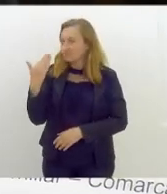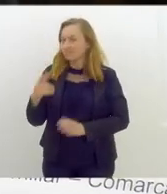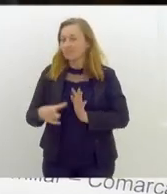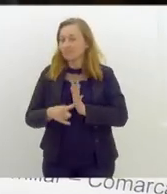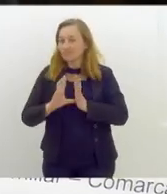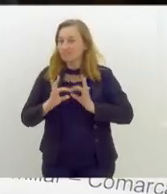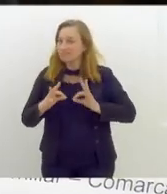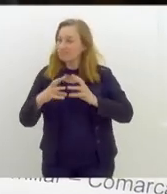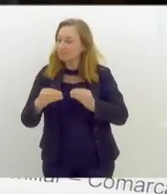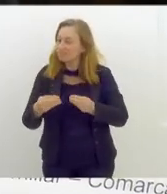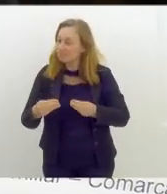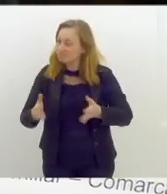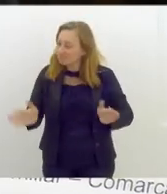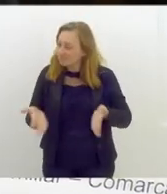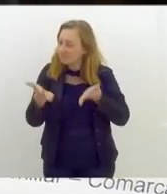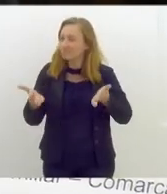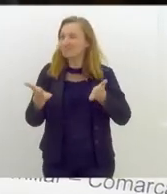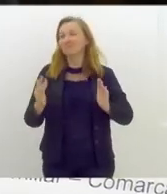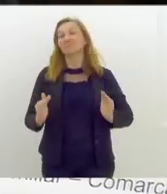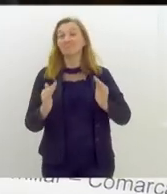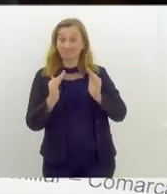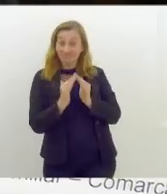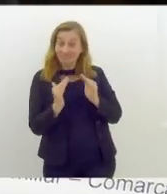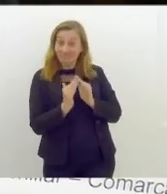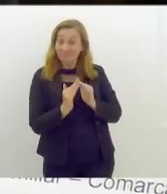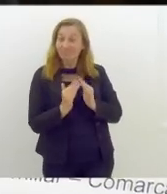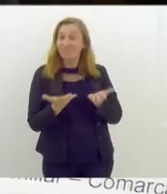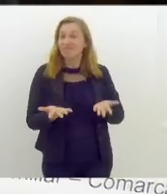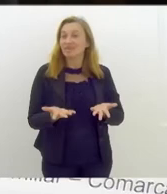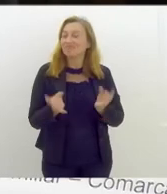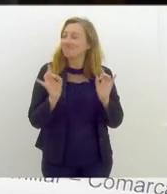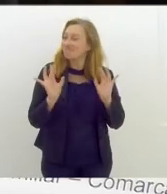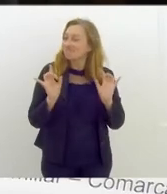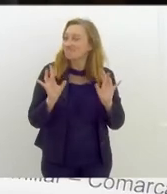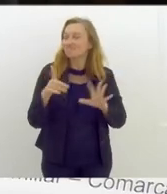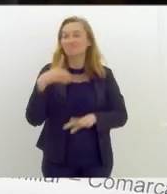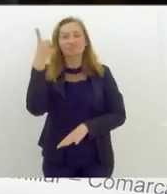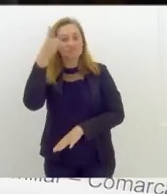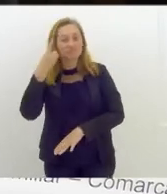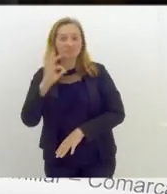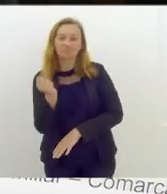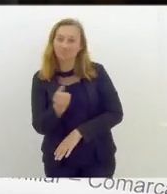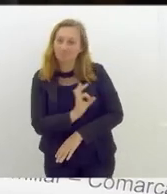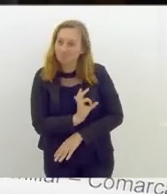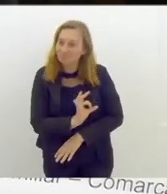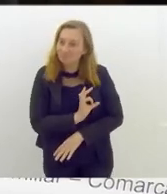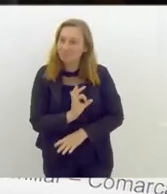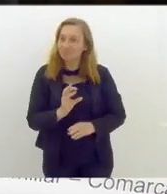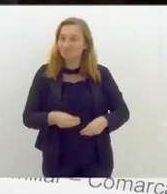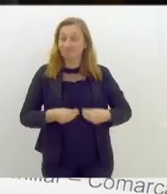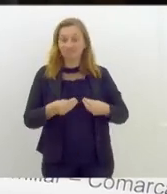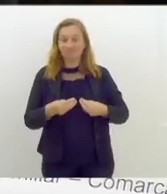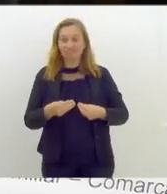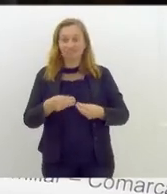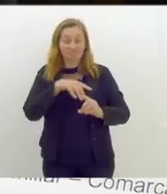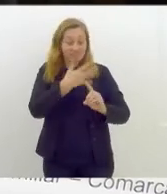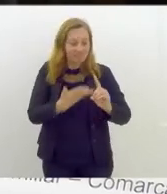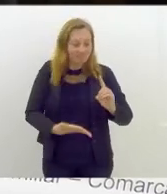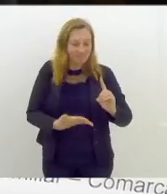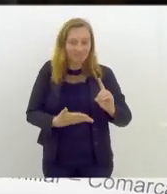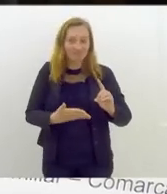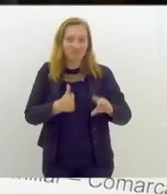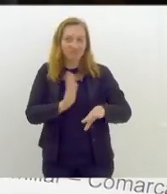a iniciativa, né, dessa casa, especialmente pela deputada Marta Rocha, em conceder essa homenagem mais